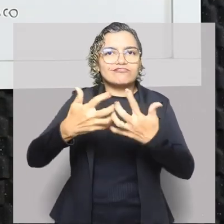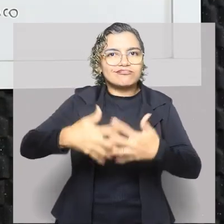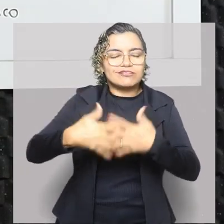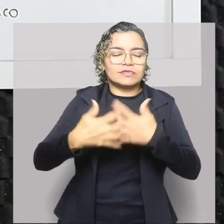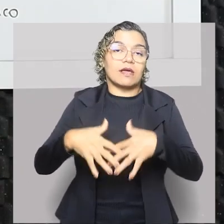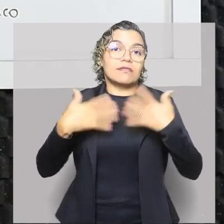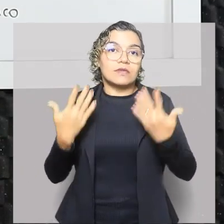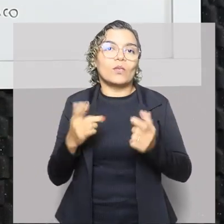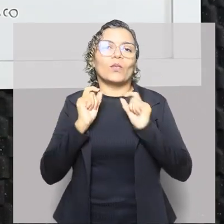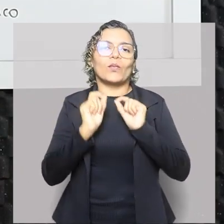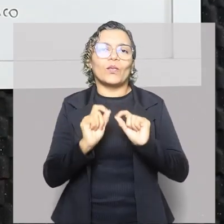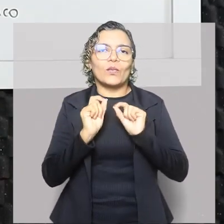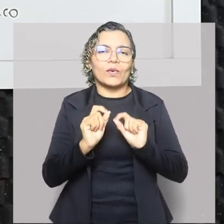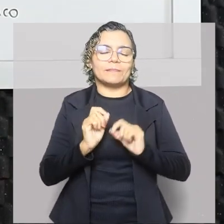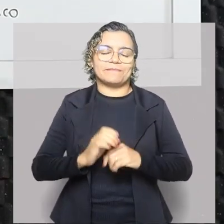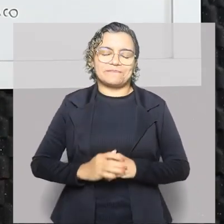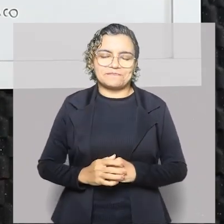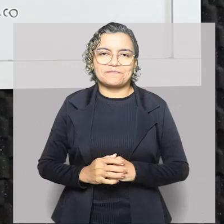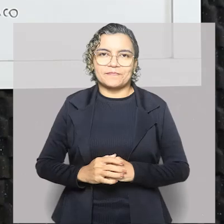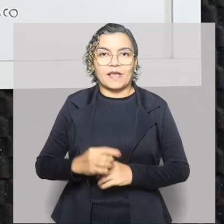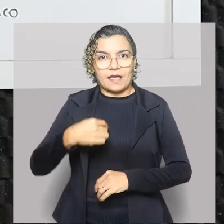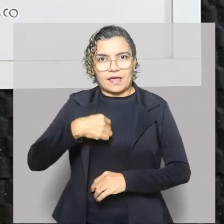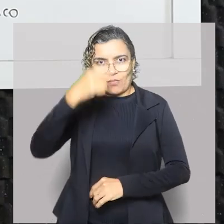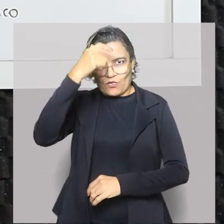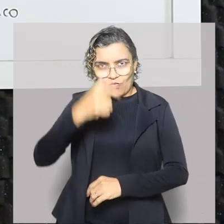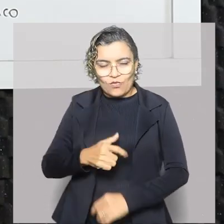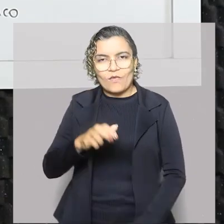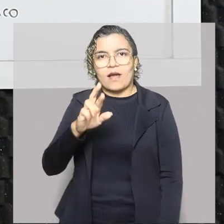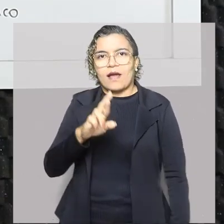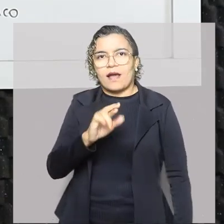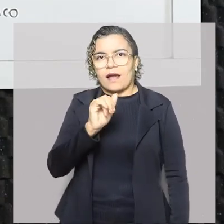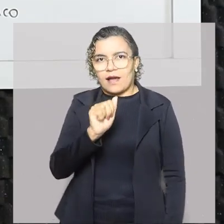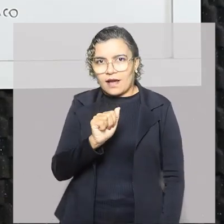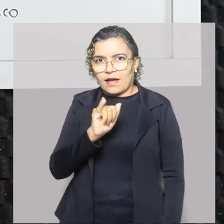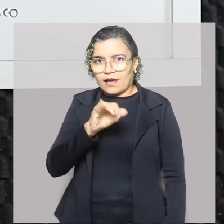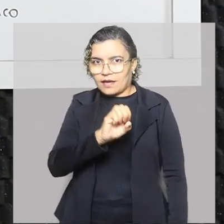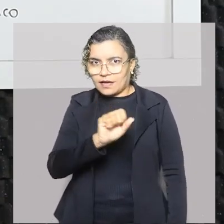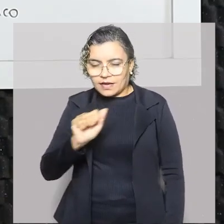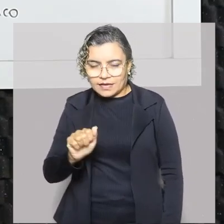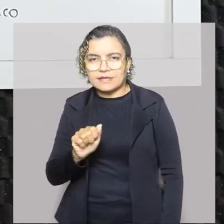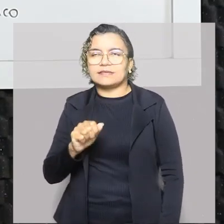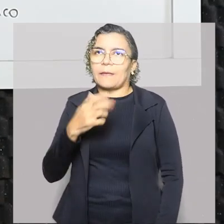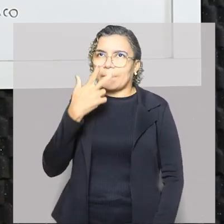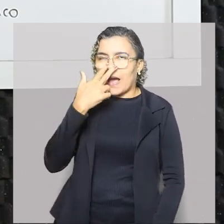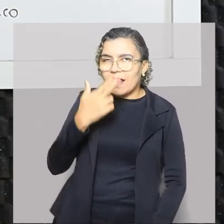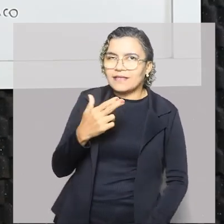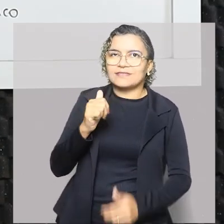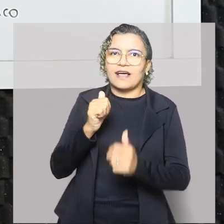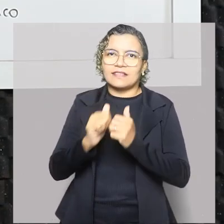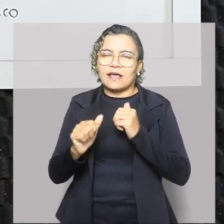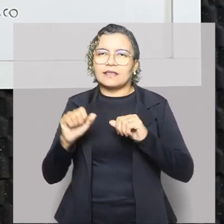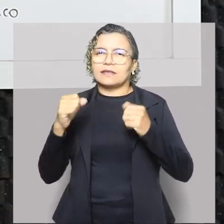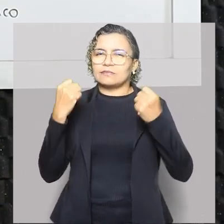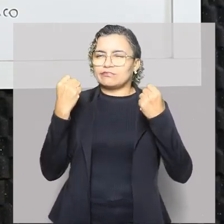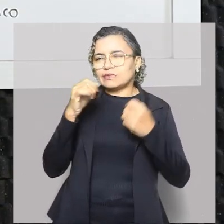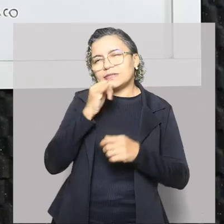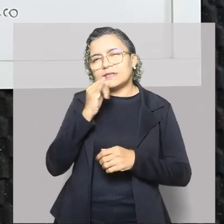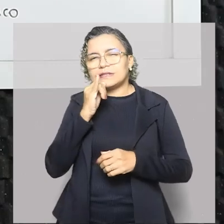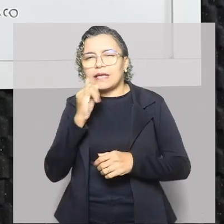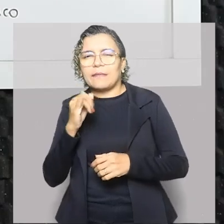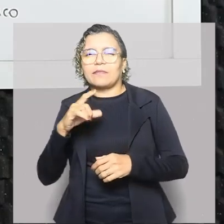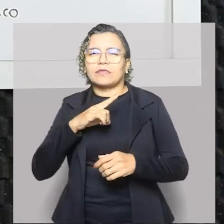vamos levar em consideração que eu, Raíssa, né, sou aí uma grande atleta, né? Faço aí